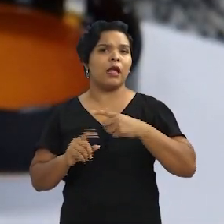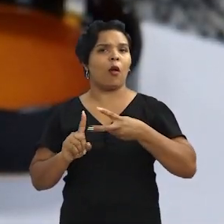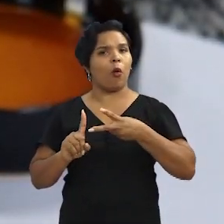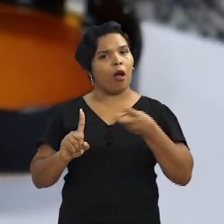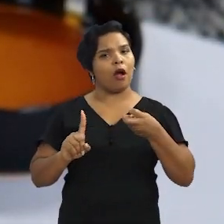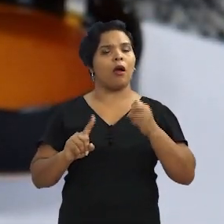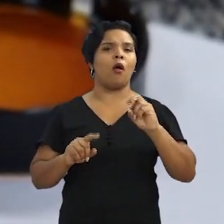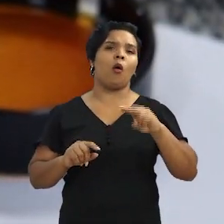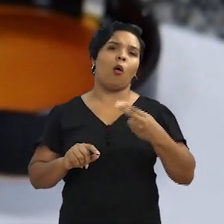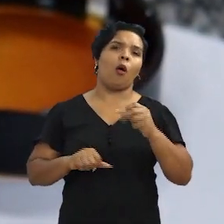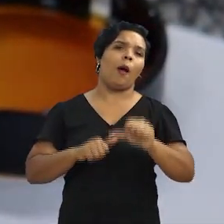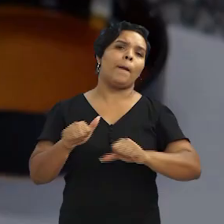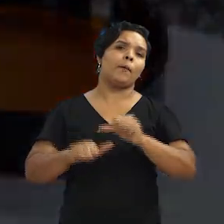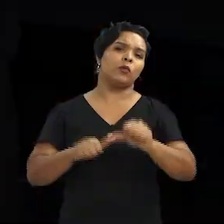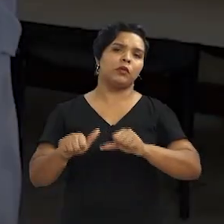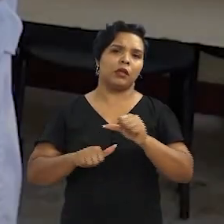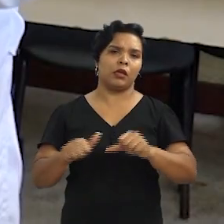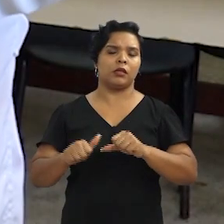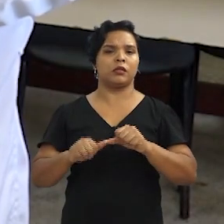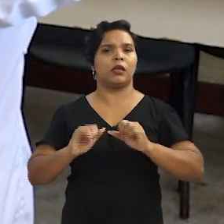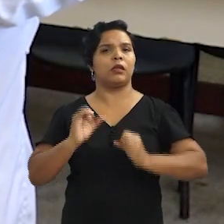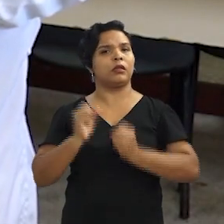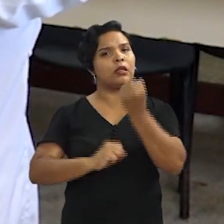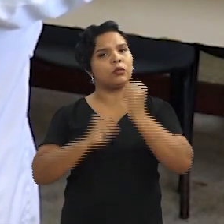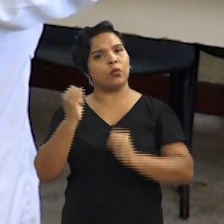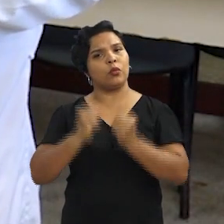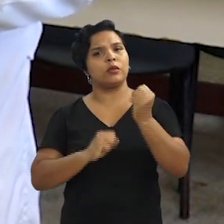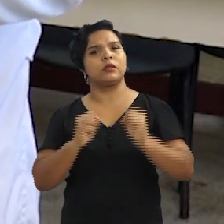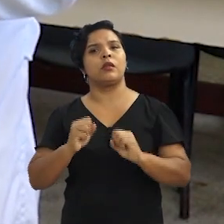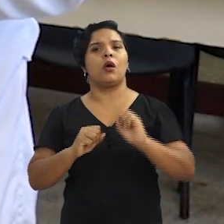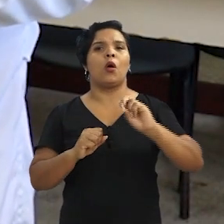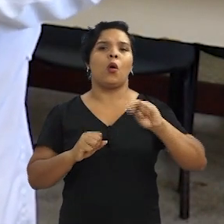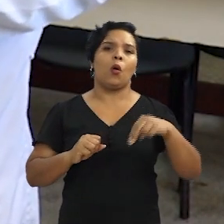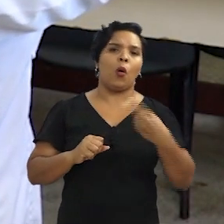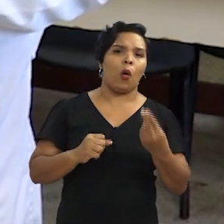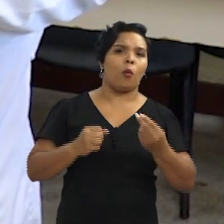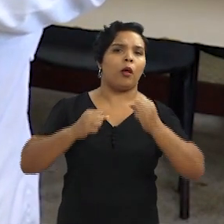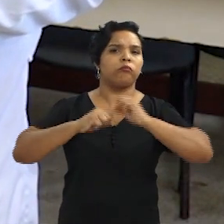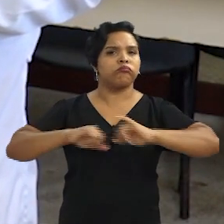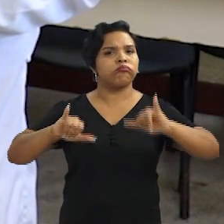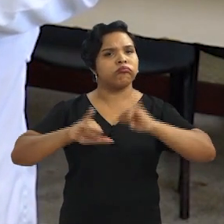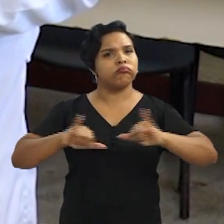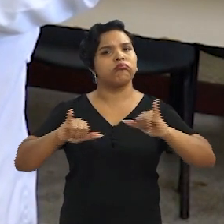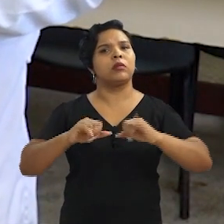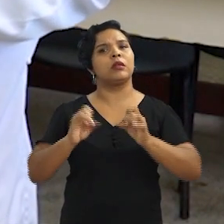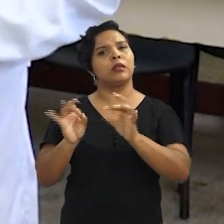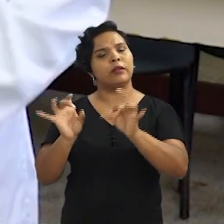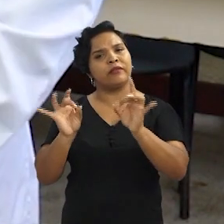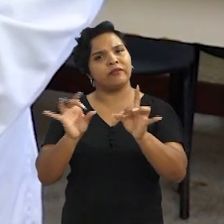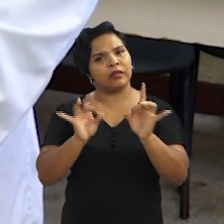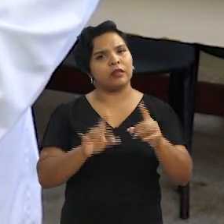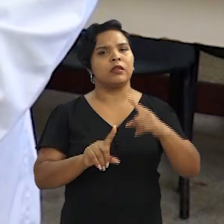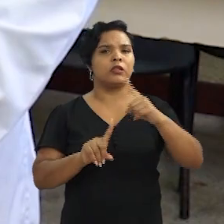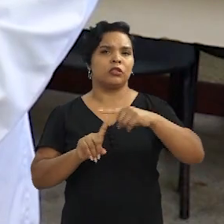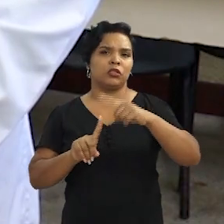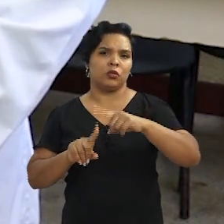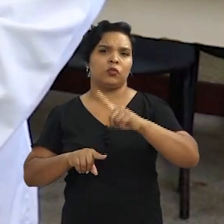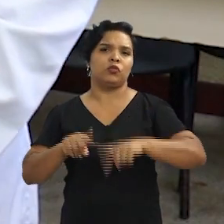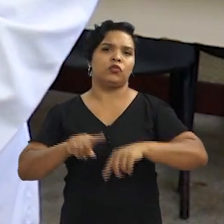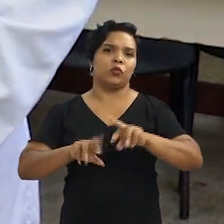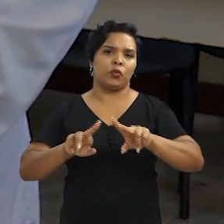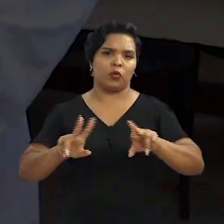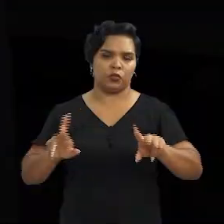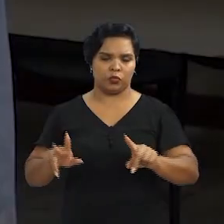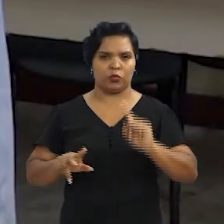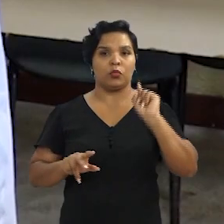presença dessa adulteração, quer seja na indústria, quer seja pelos órgãos de fomento, né, pelos órgãos que fiscalizam esse tipo